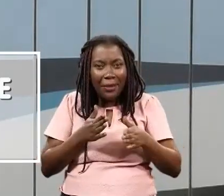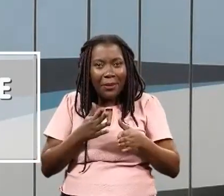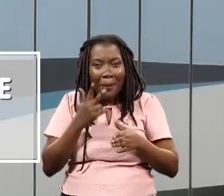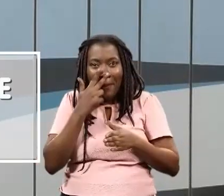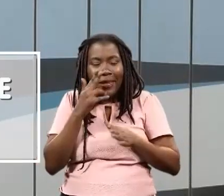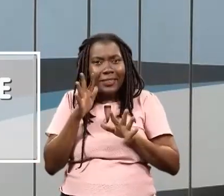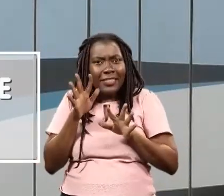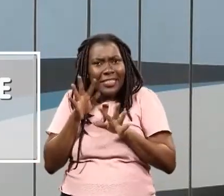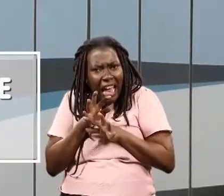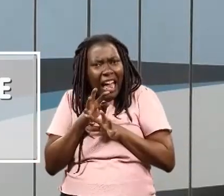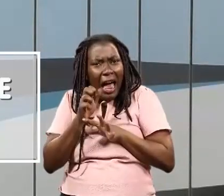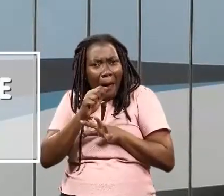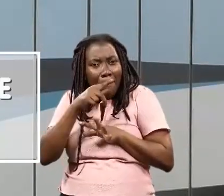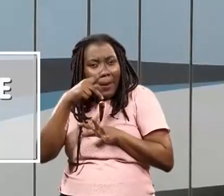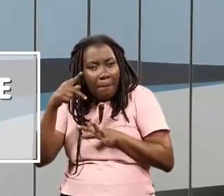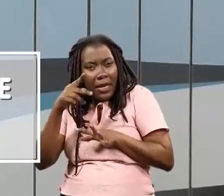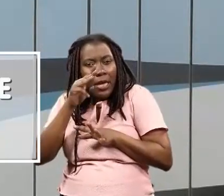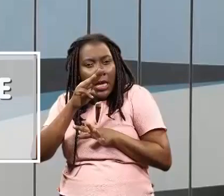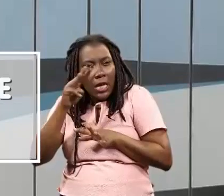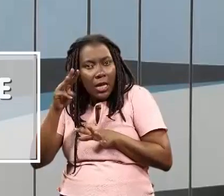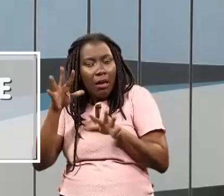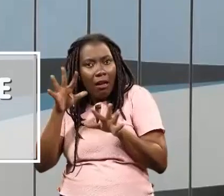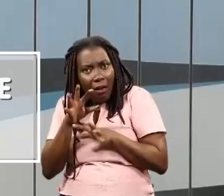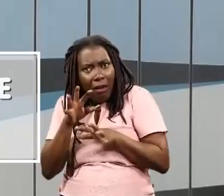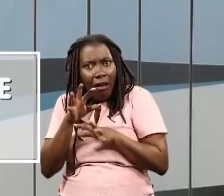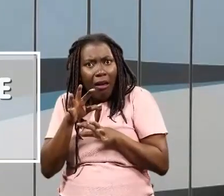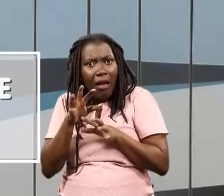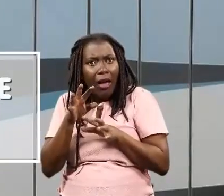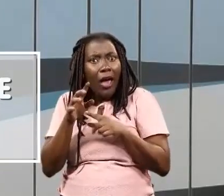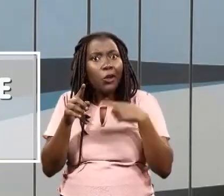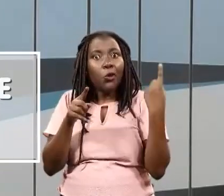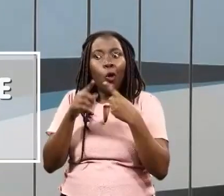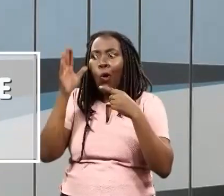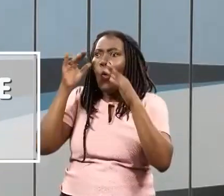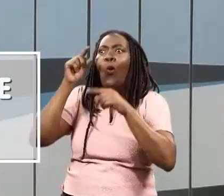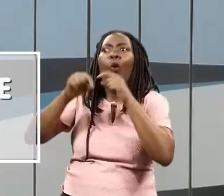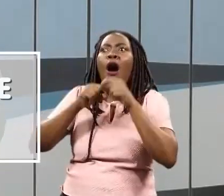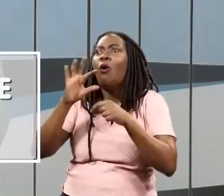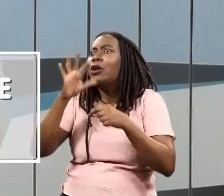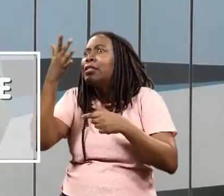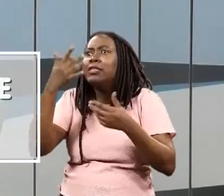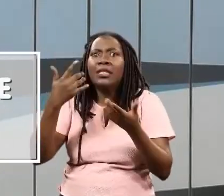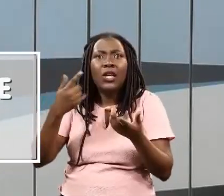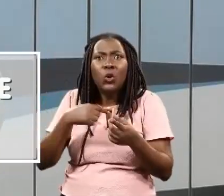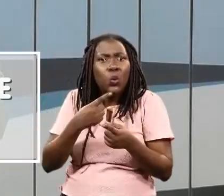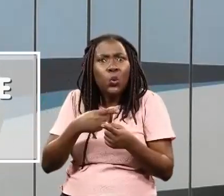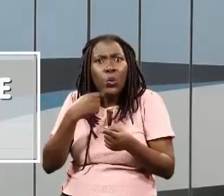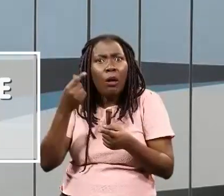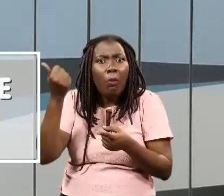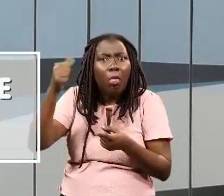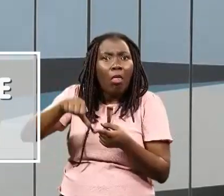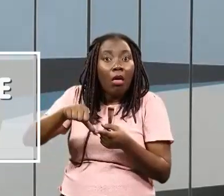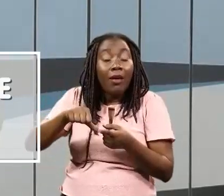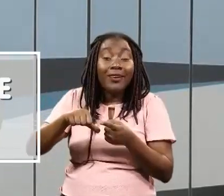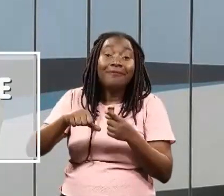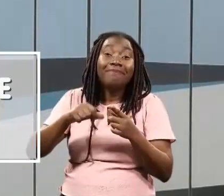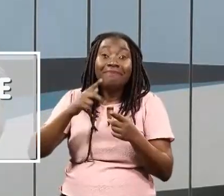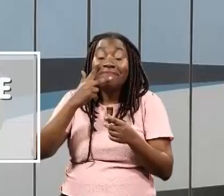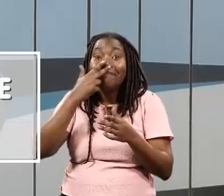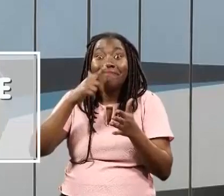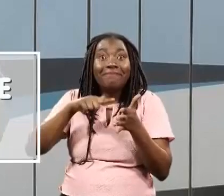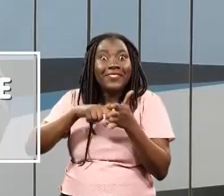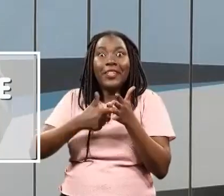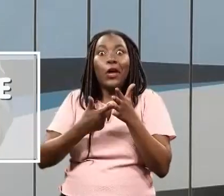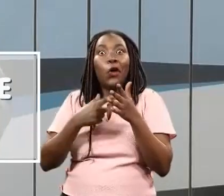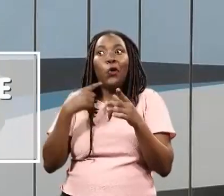certos aplicativos, certos sites, vira todo mundo nas redes, o que está acontecendo? Mas não está funcionando? É um parafuso completo, digamos assim, todo